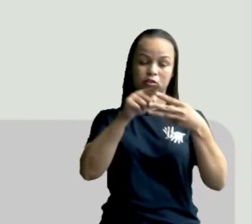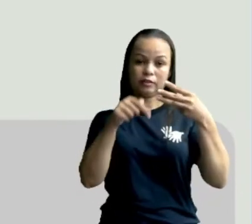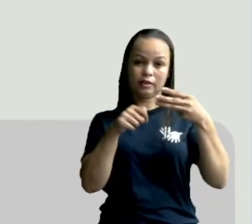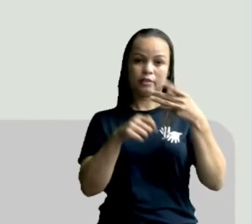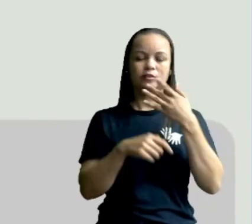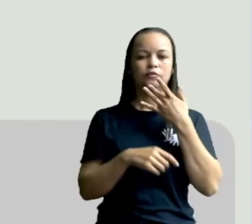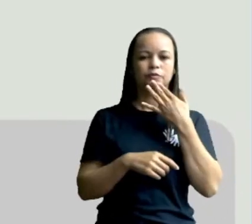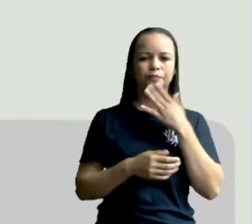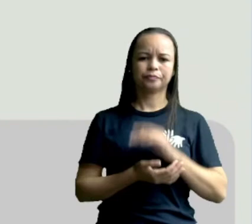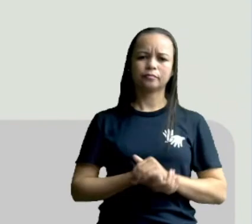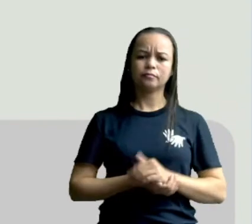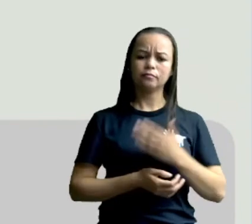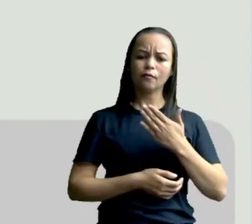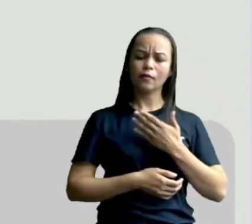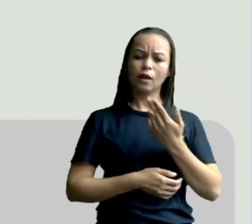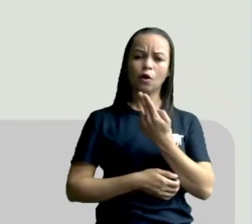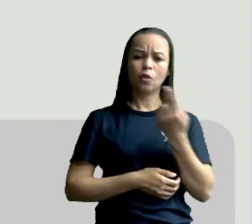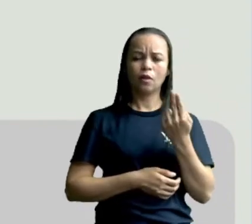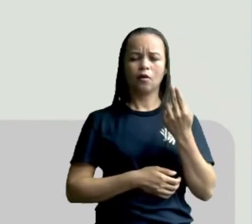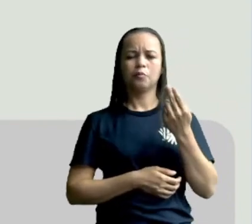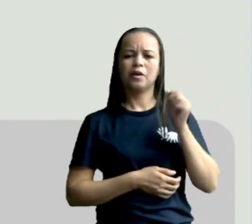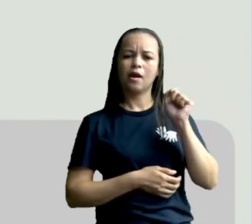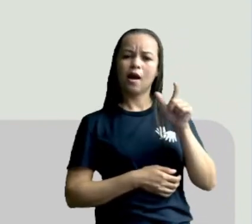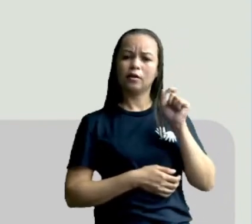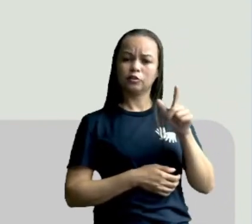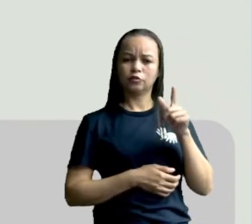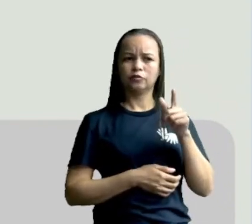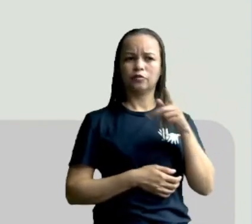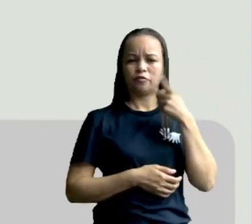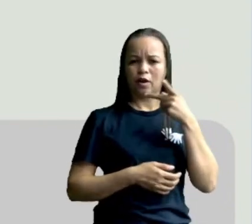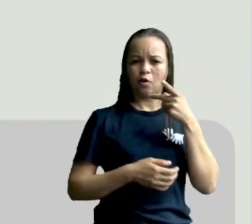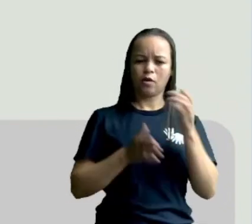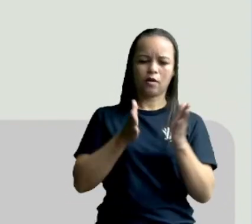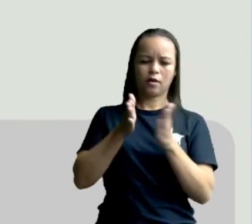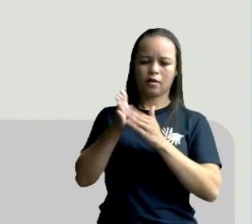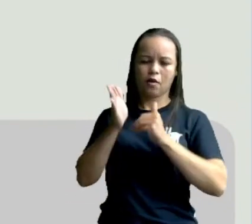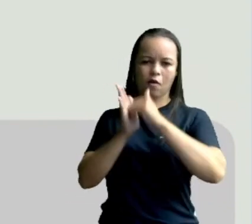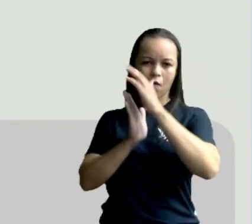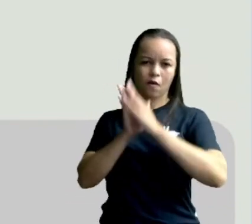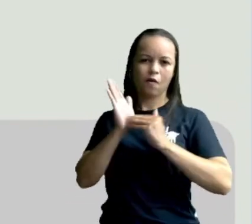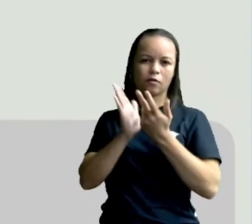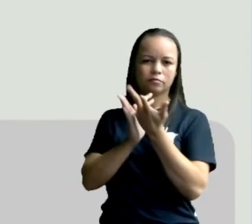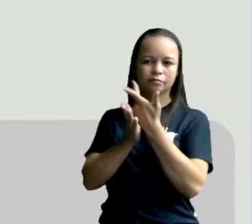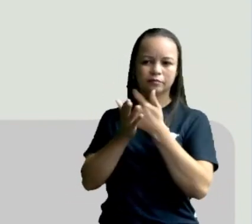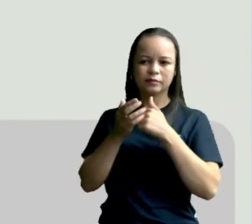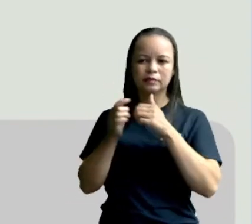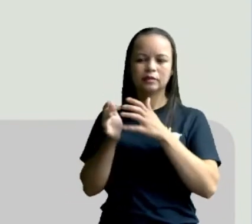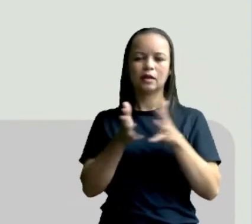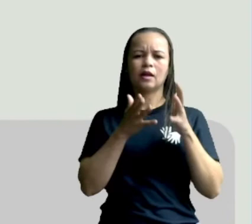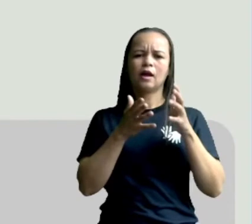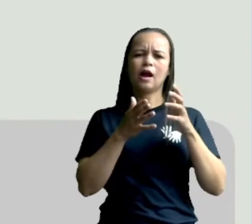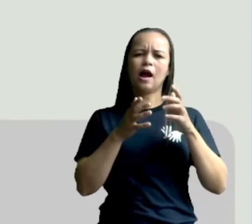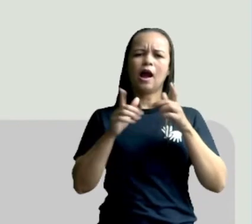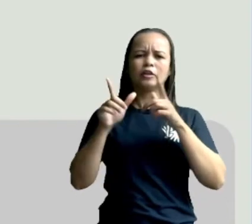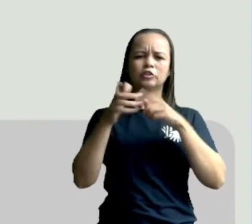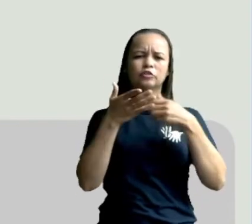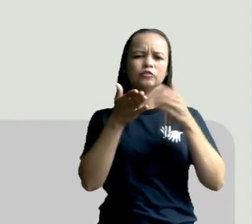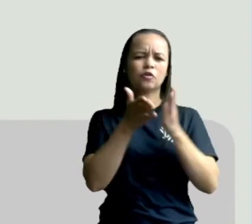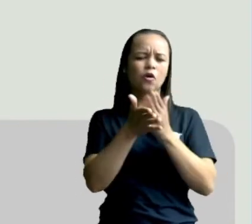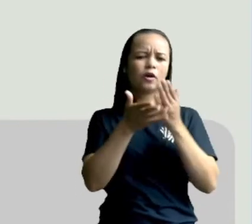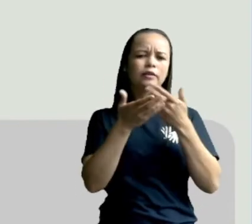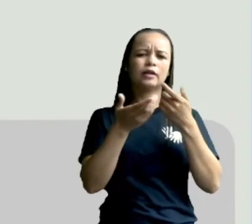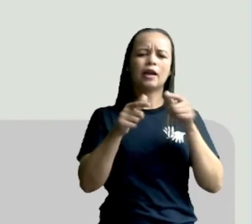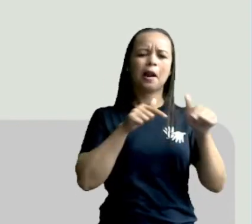Meu nome é azul, falou a cor que colore esta página. As cores trabalham muito, pois tem